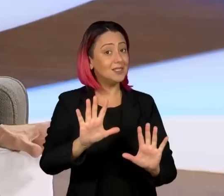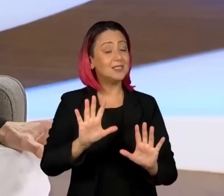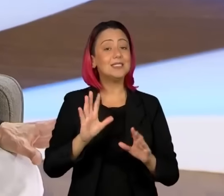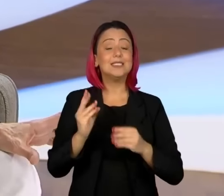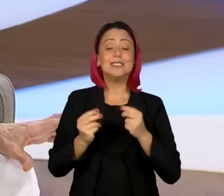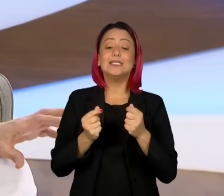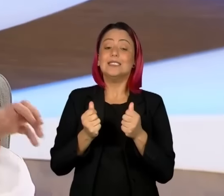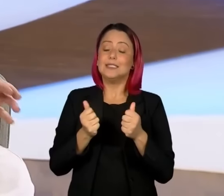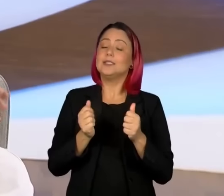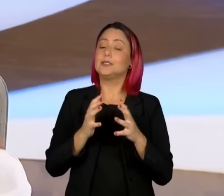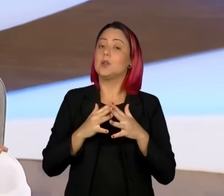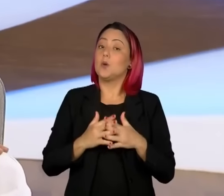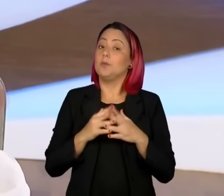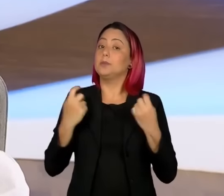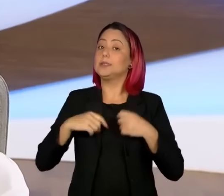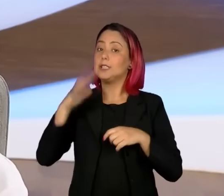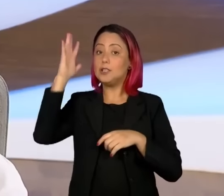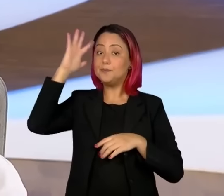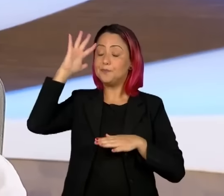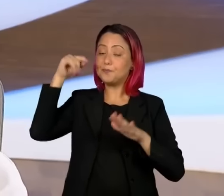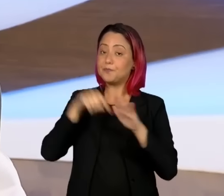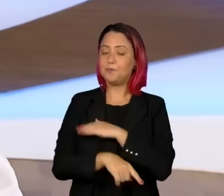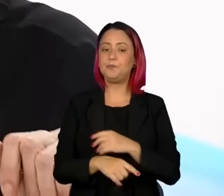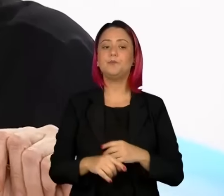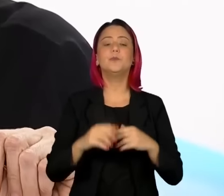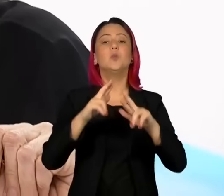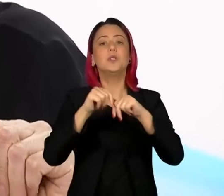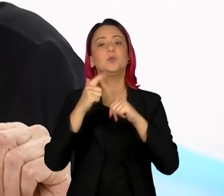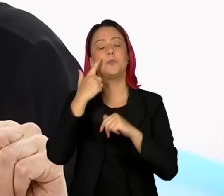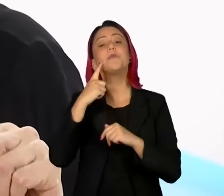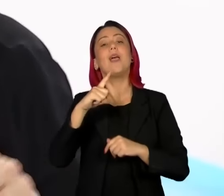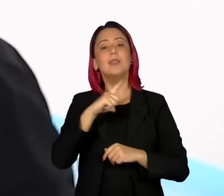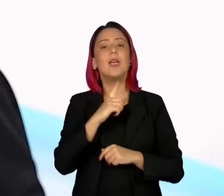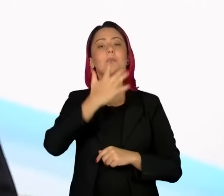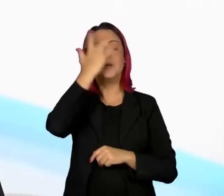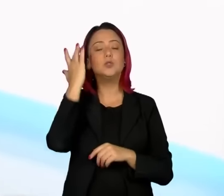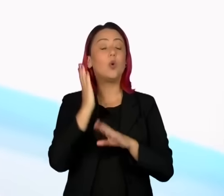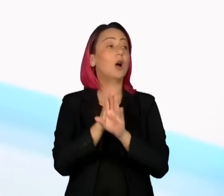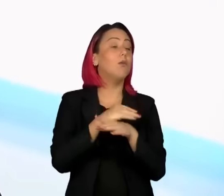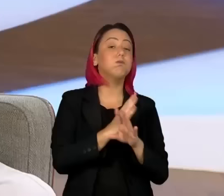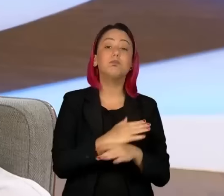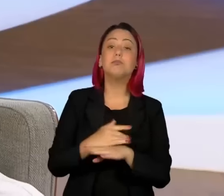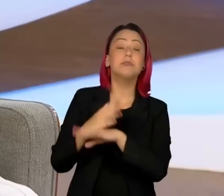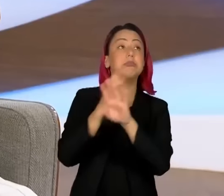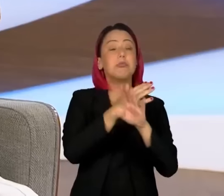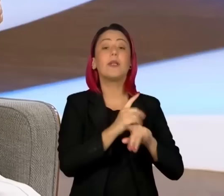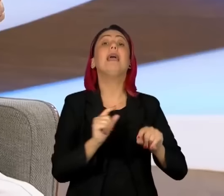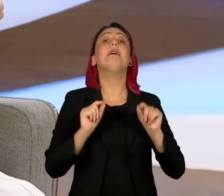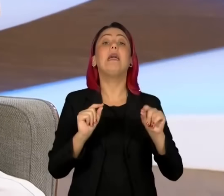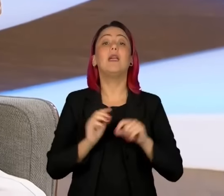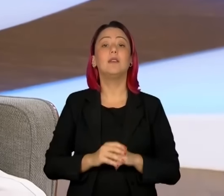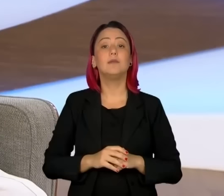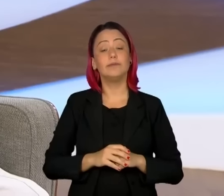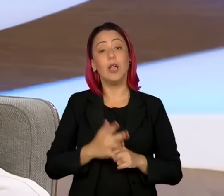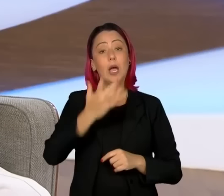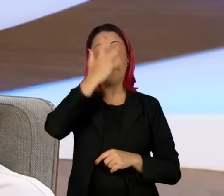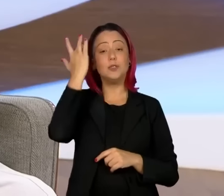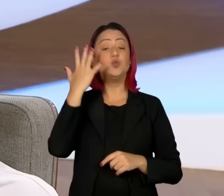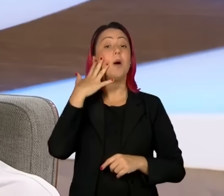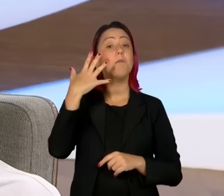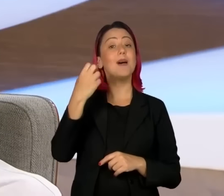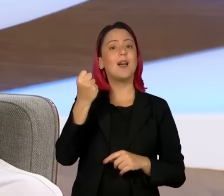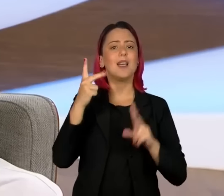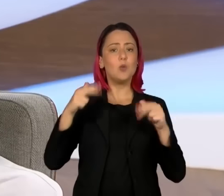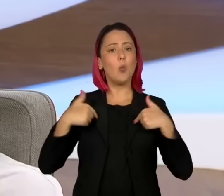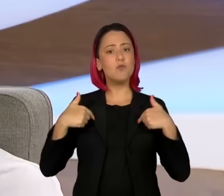só para terminar eu acho que quem tá meio perdido hoje é esse branco libertário são pessoas como